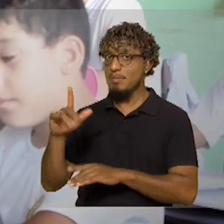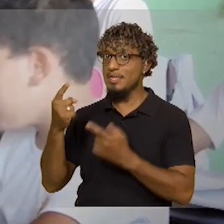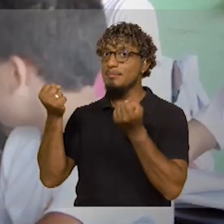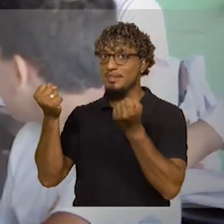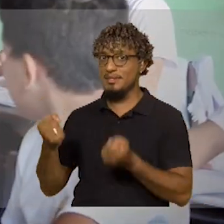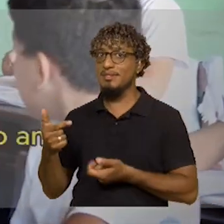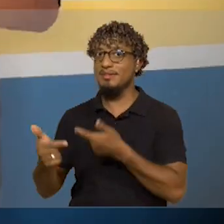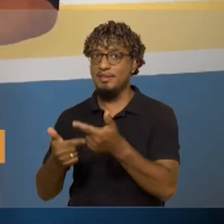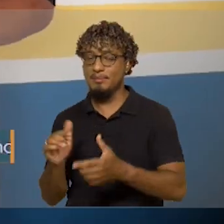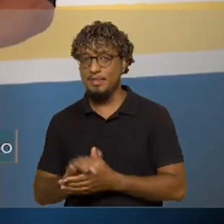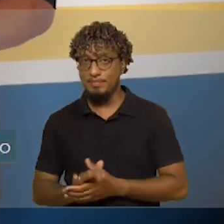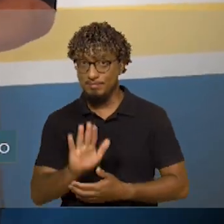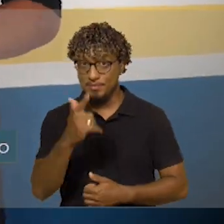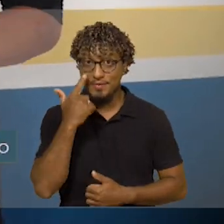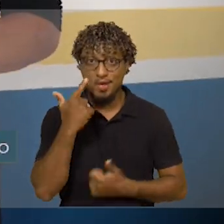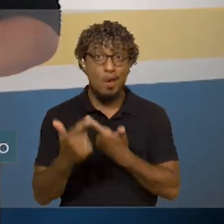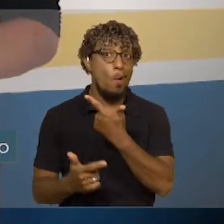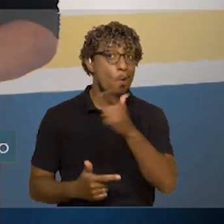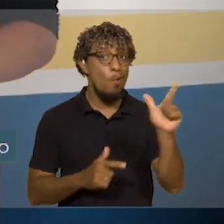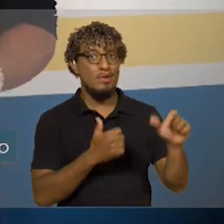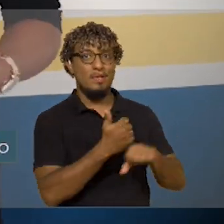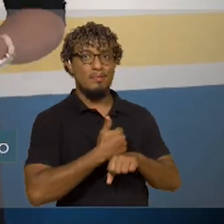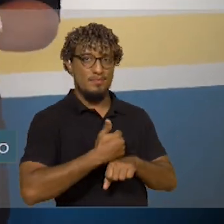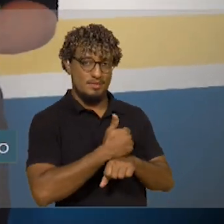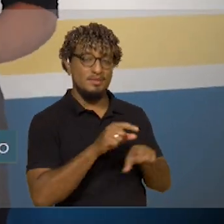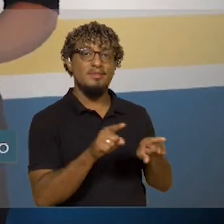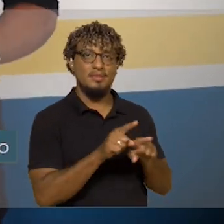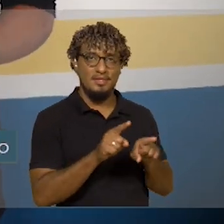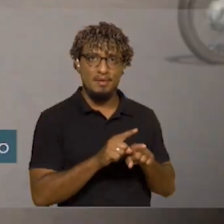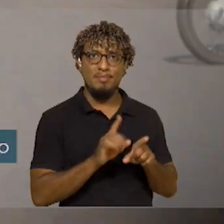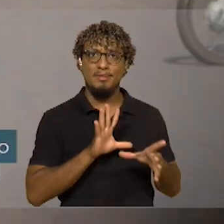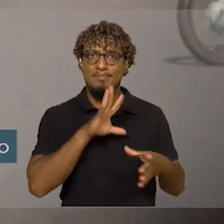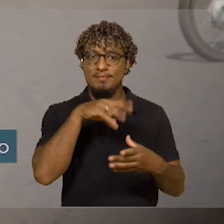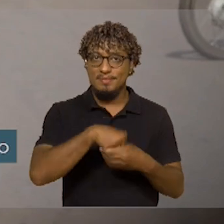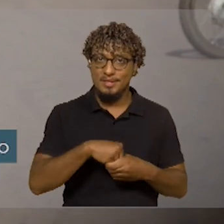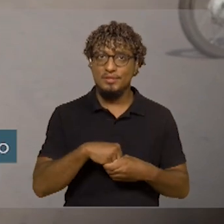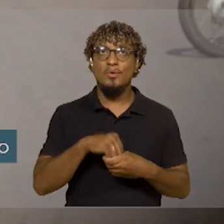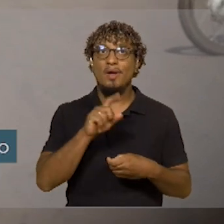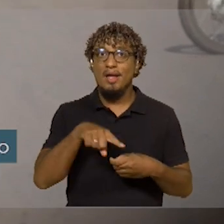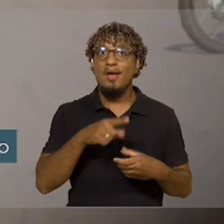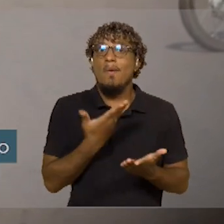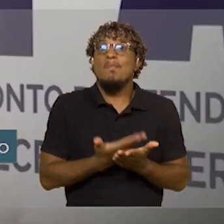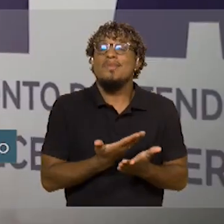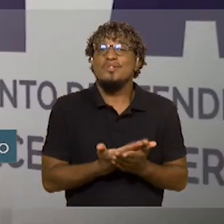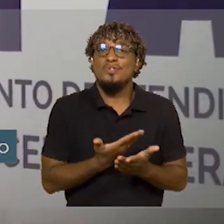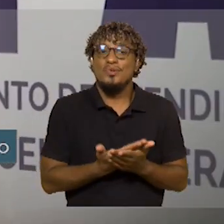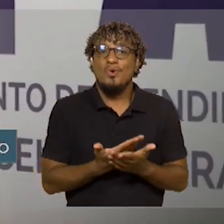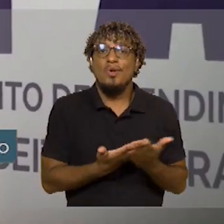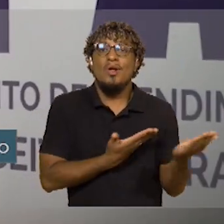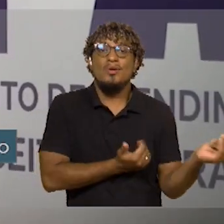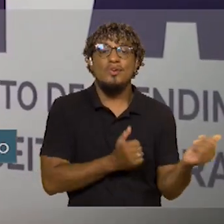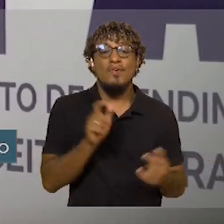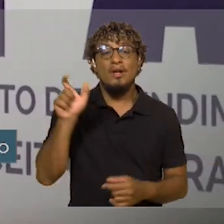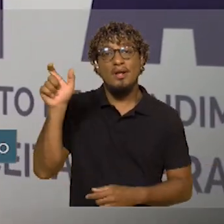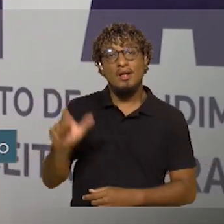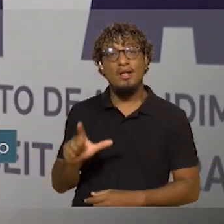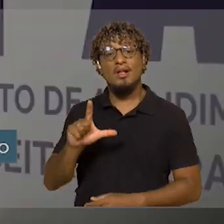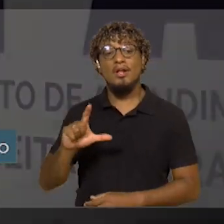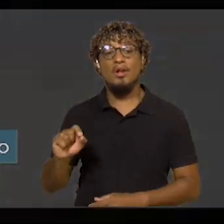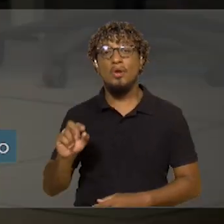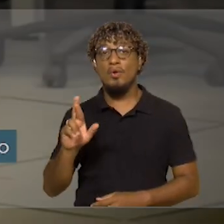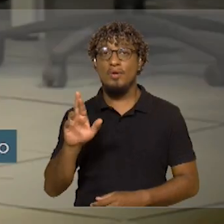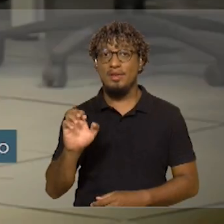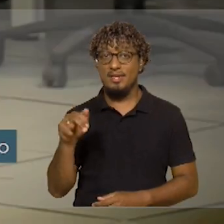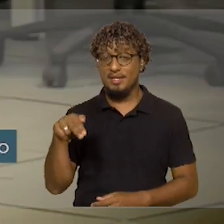Outra profissional que ajuda a contar a história da TV UFMA como uma escola para jovens estudantes de comunicação é a da Lorena Rodrigues.